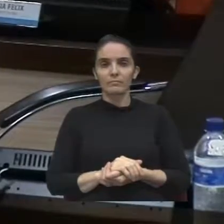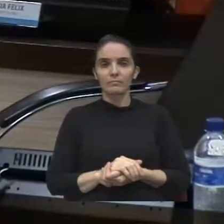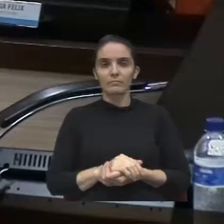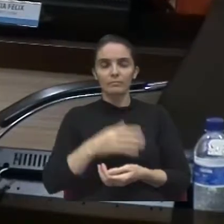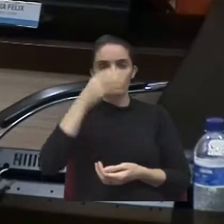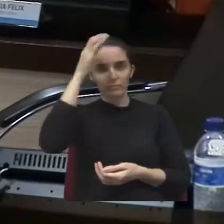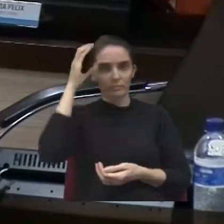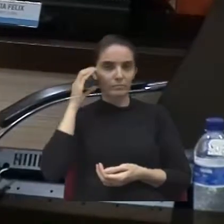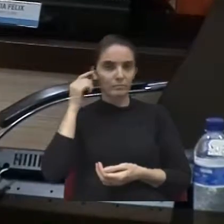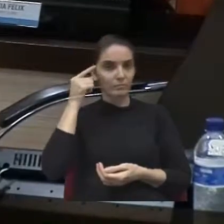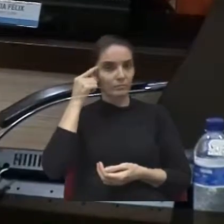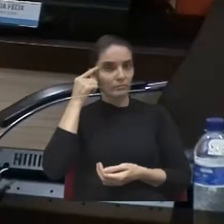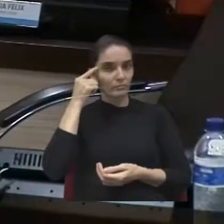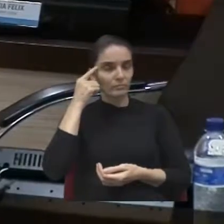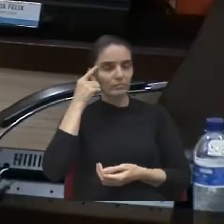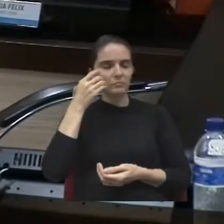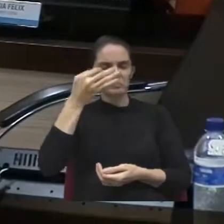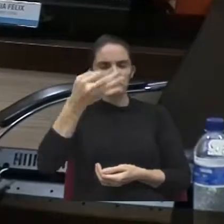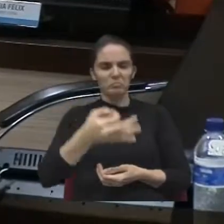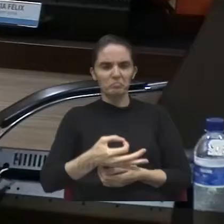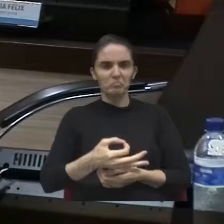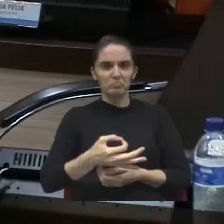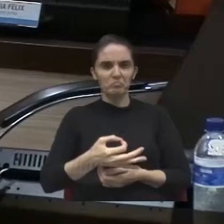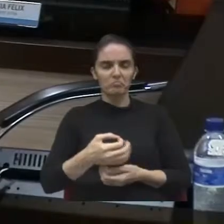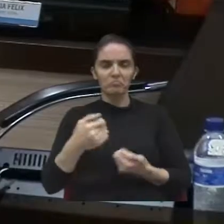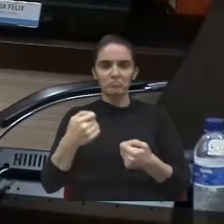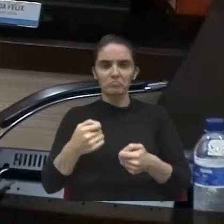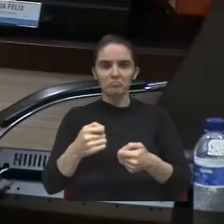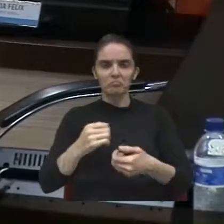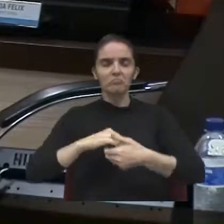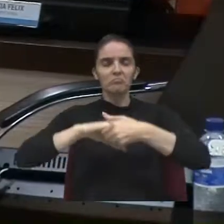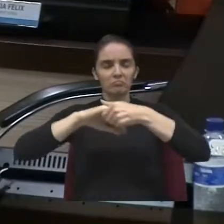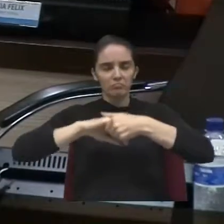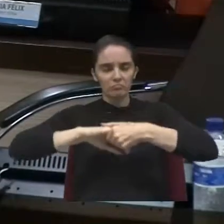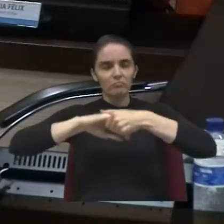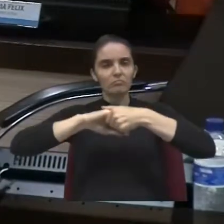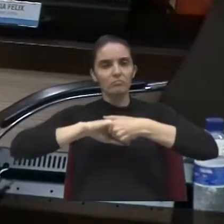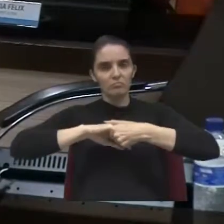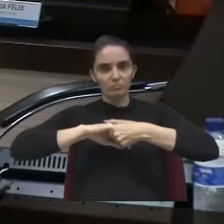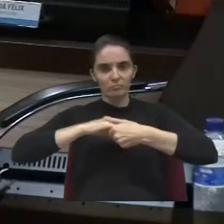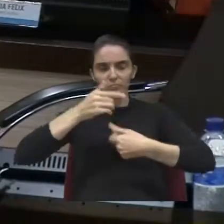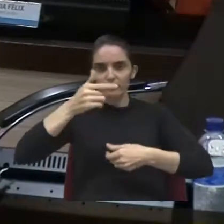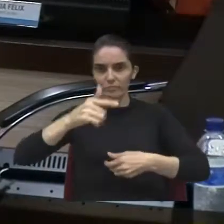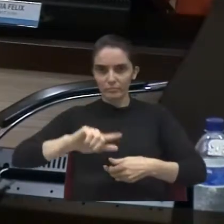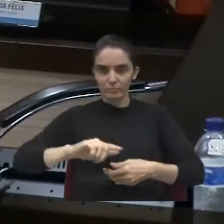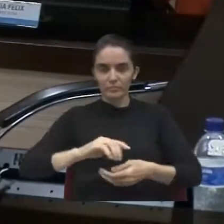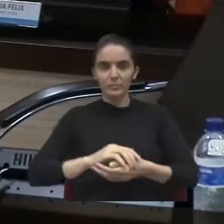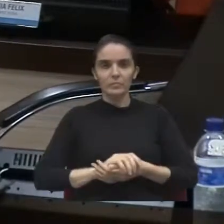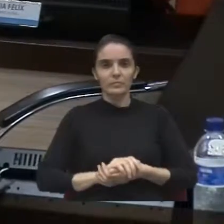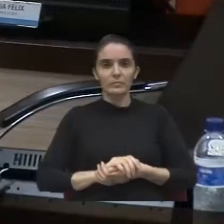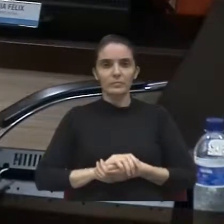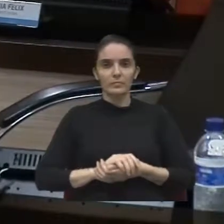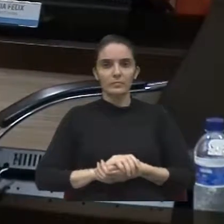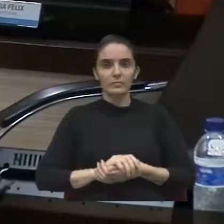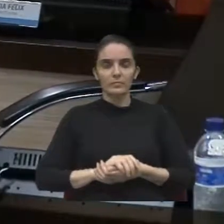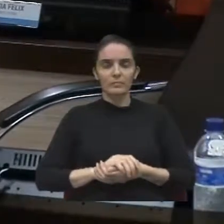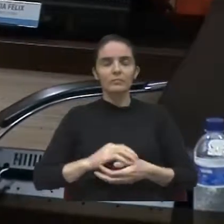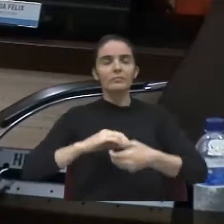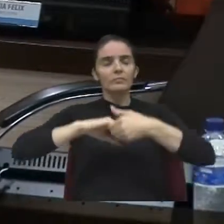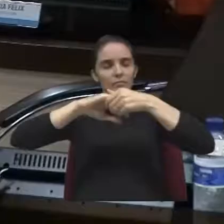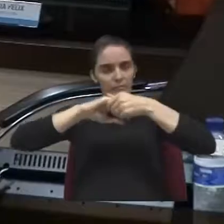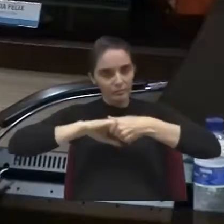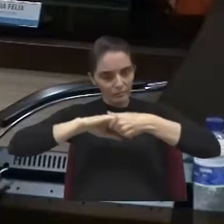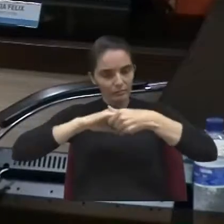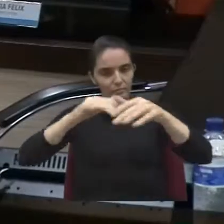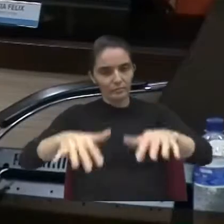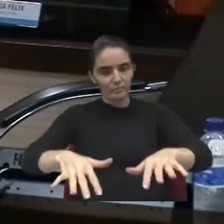importante, é louvável, tem que ser reconhecido e parabenizado. Então, mais uma vez, aí ficam as minhas congratulações. Tenho certeza que esse plenário será